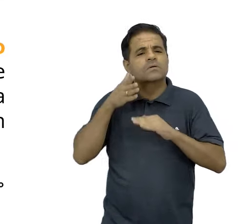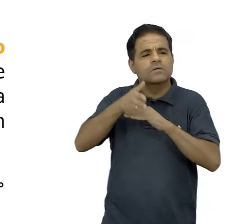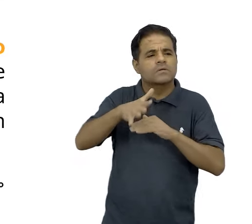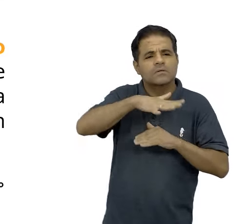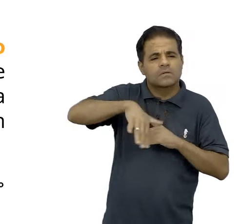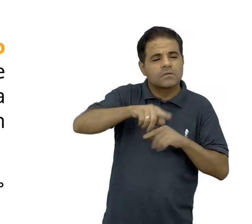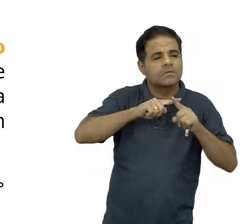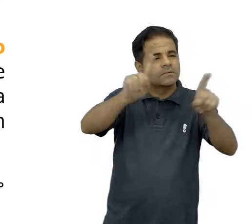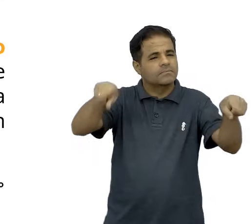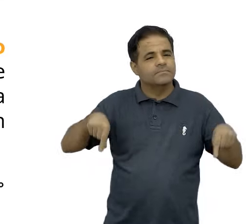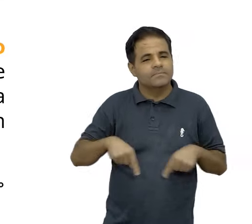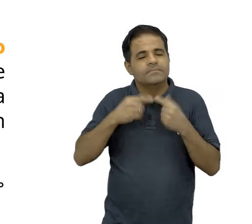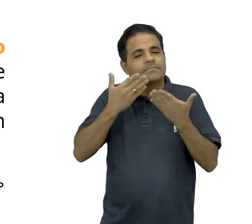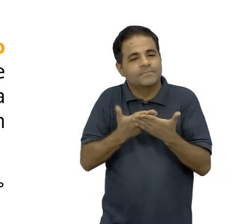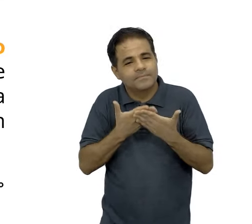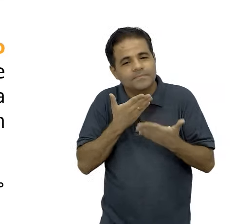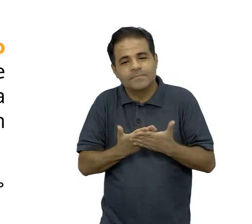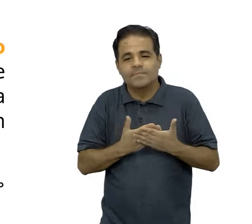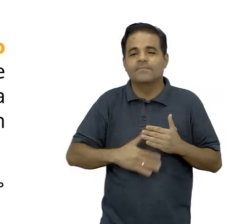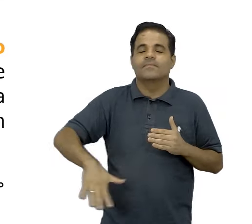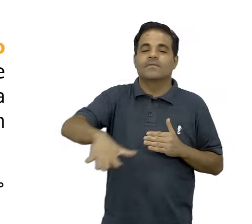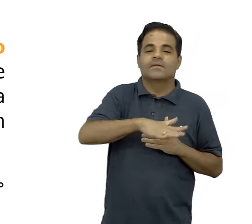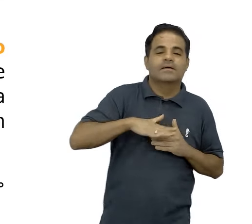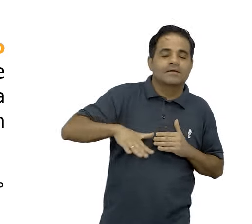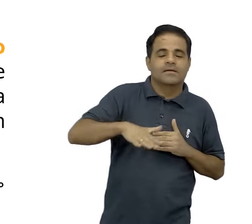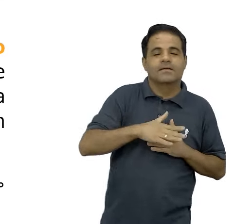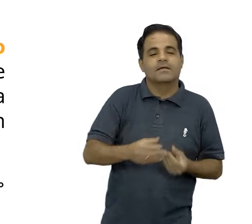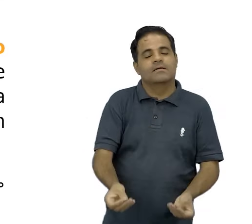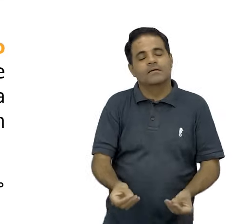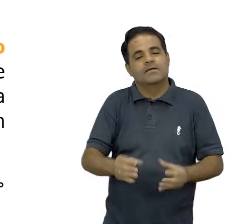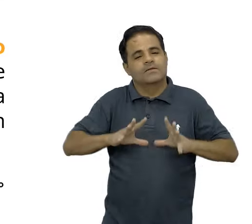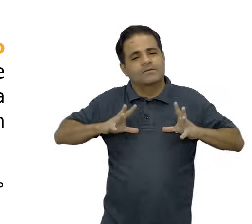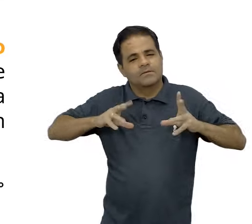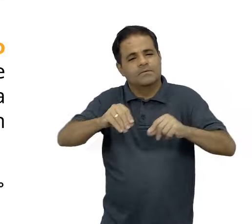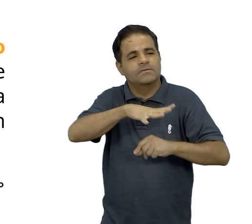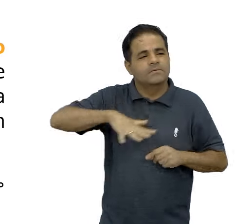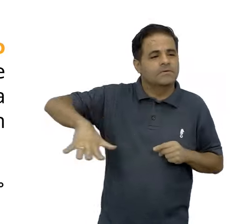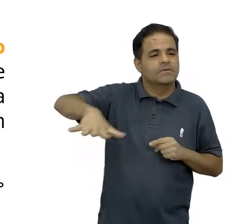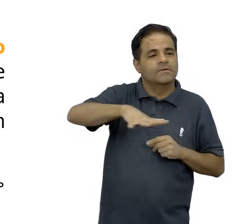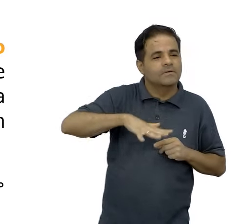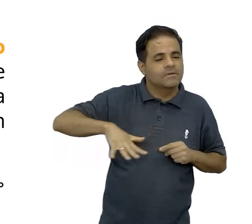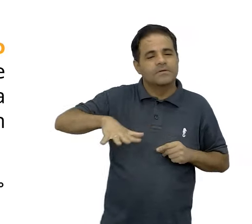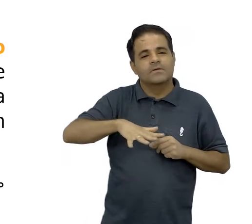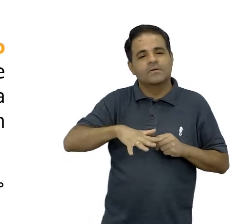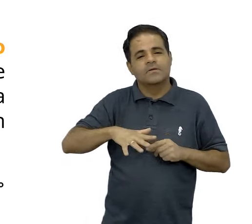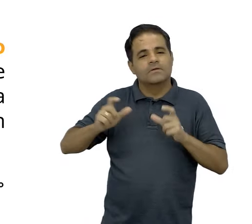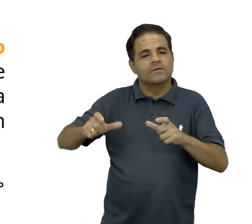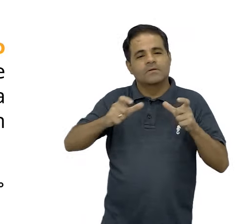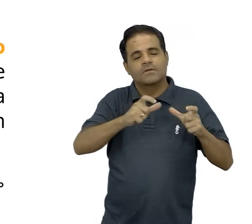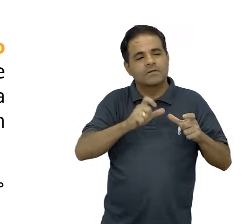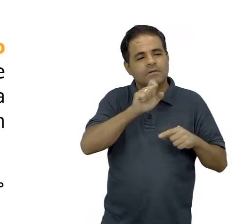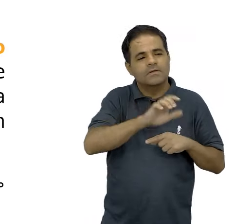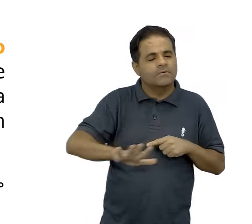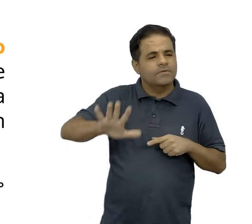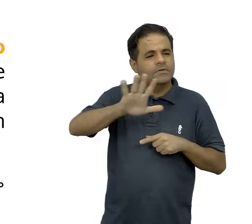na sua sala de aula, secretaria e todos os espaços aí da rede